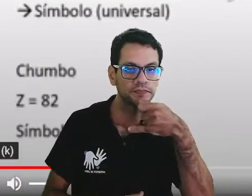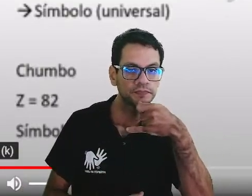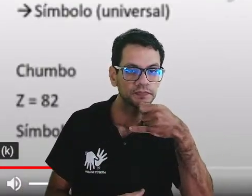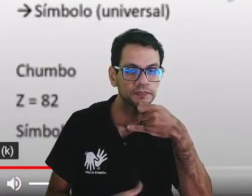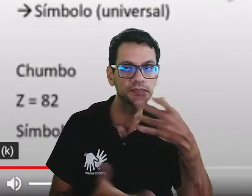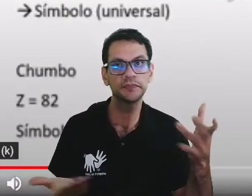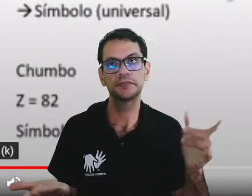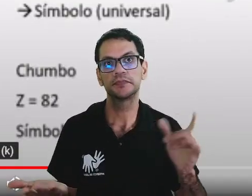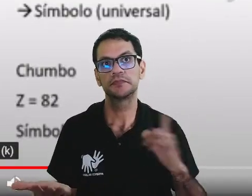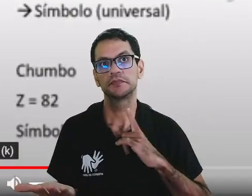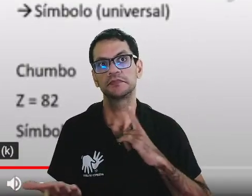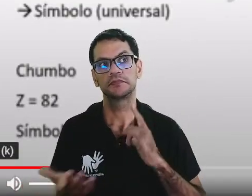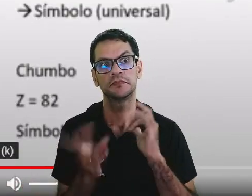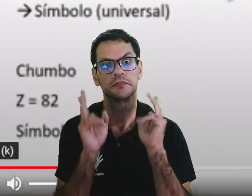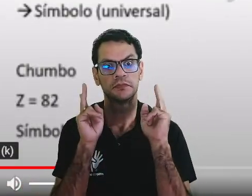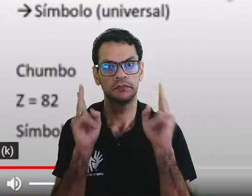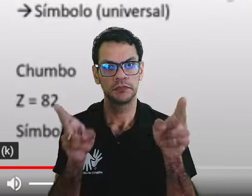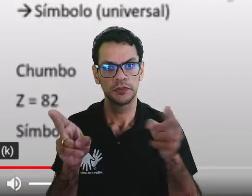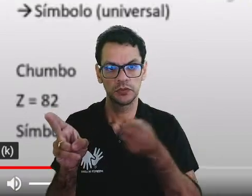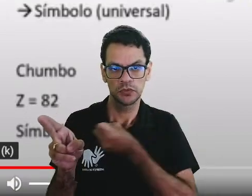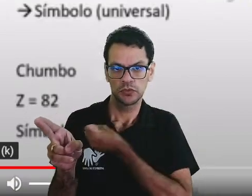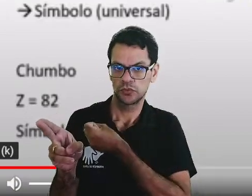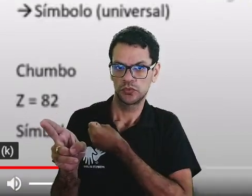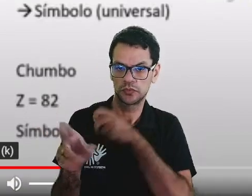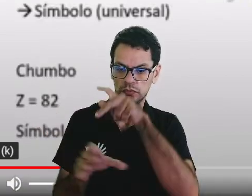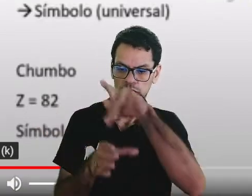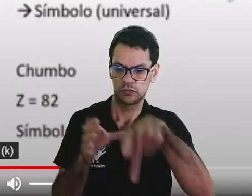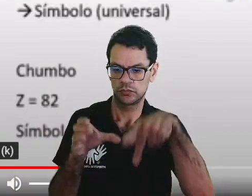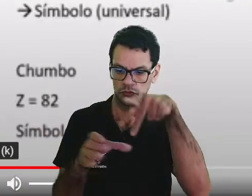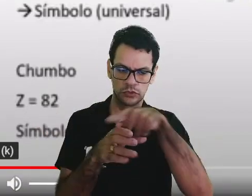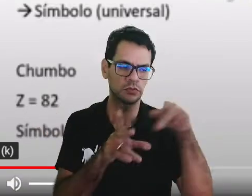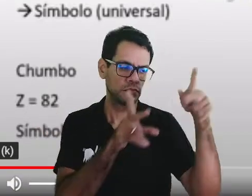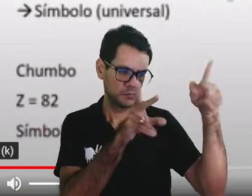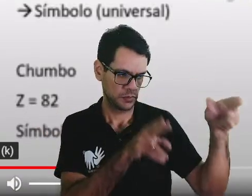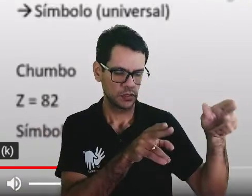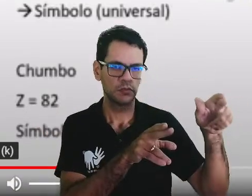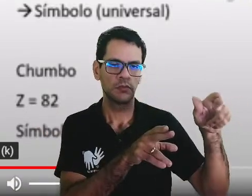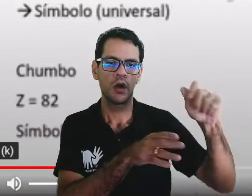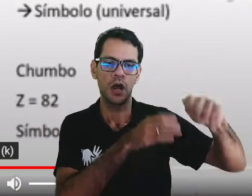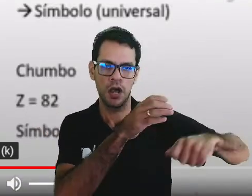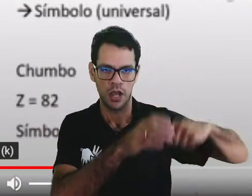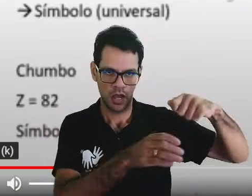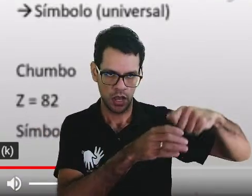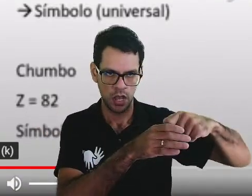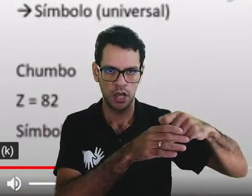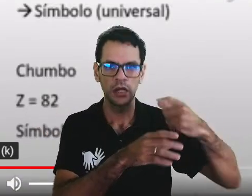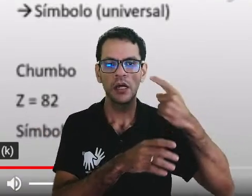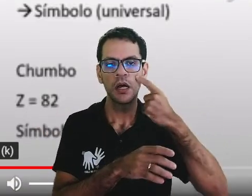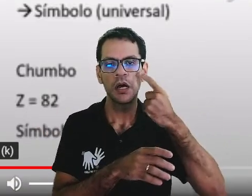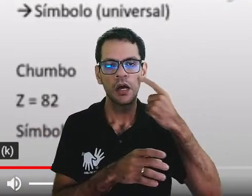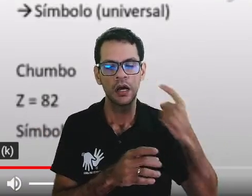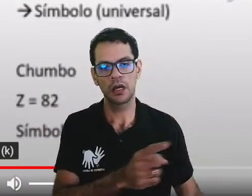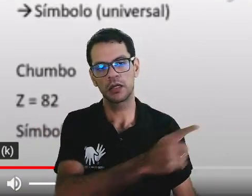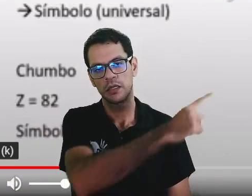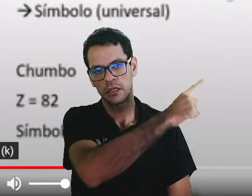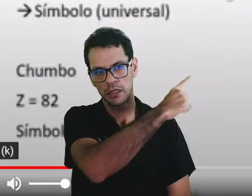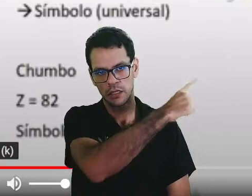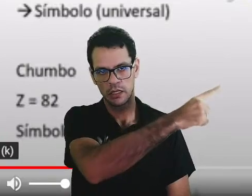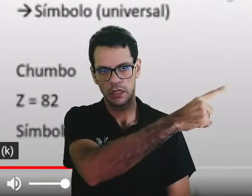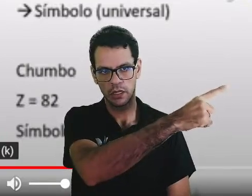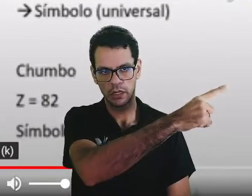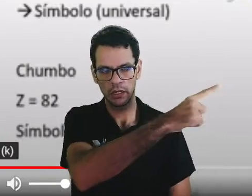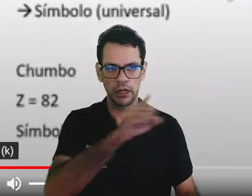um mesmo número de prótons, vai ser o mesmo átomo, né? Como eu já havia dito. Vocês vão encontrar essa representação aqui,